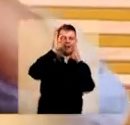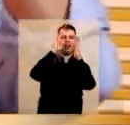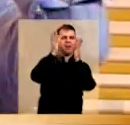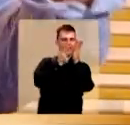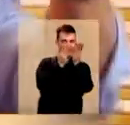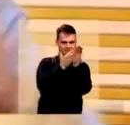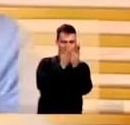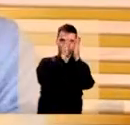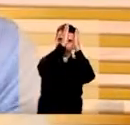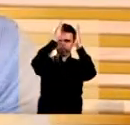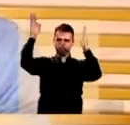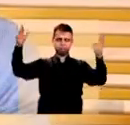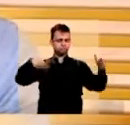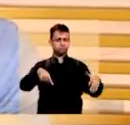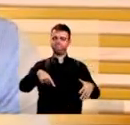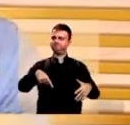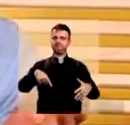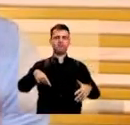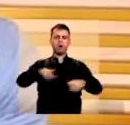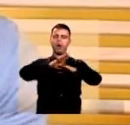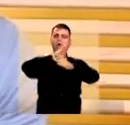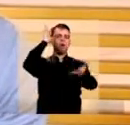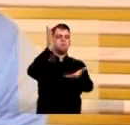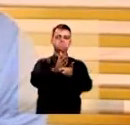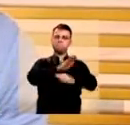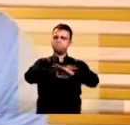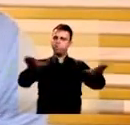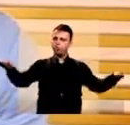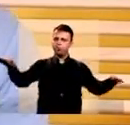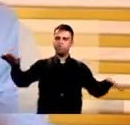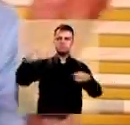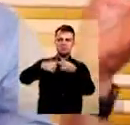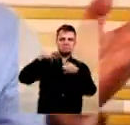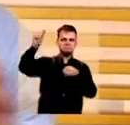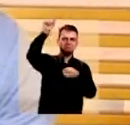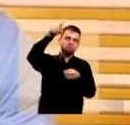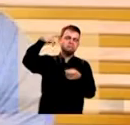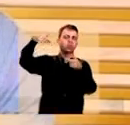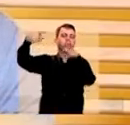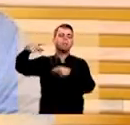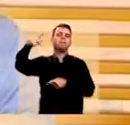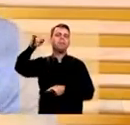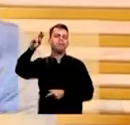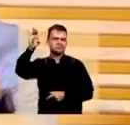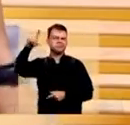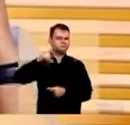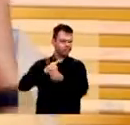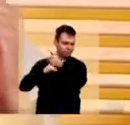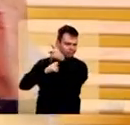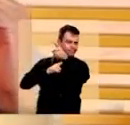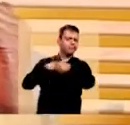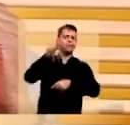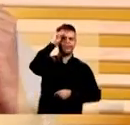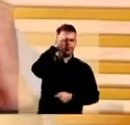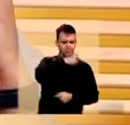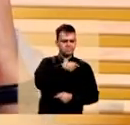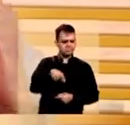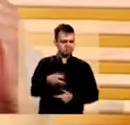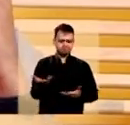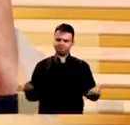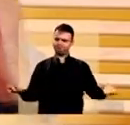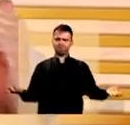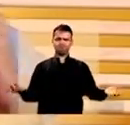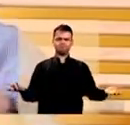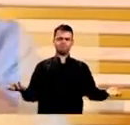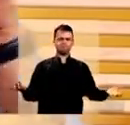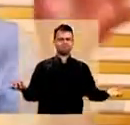Paraty, né, que tem, né, uma feira extraordinária, né, várias outras cidades. E Rio Preto, pelo porte de Rio Preto, pela